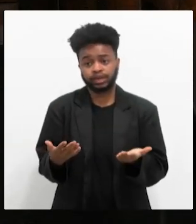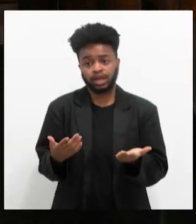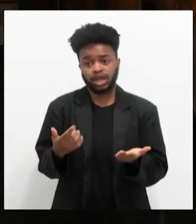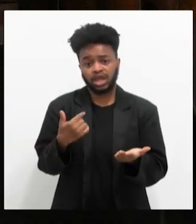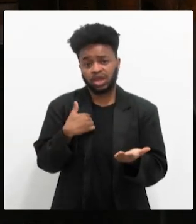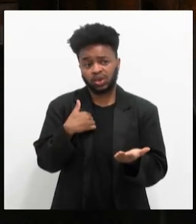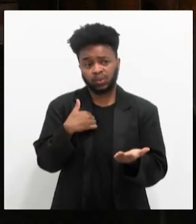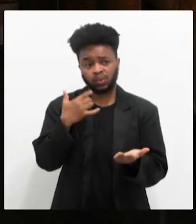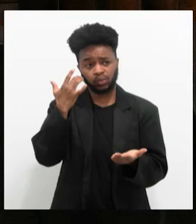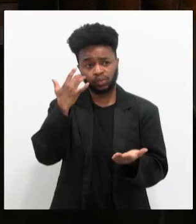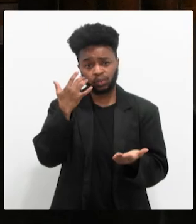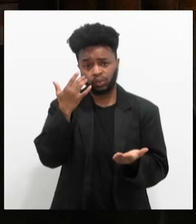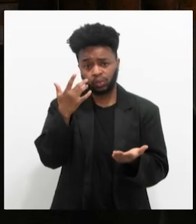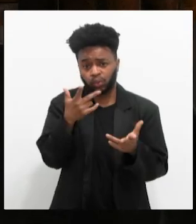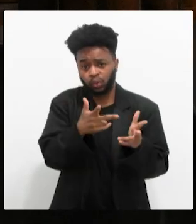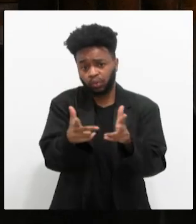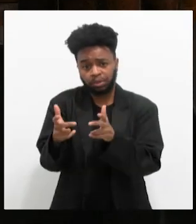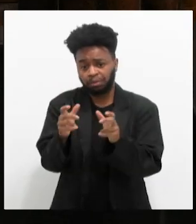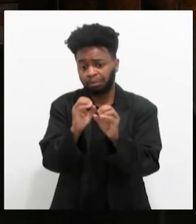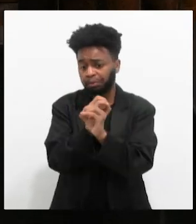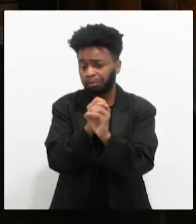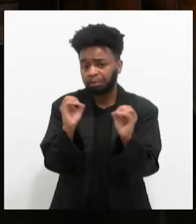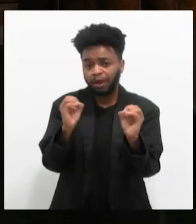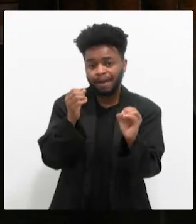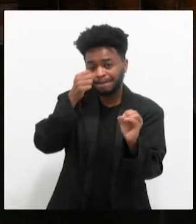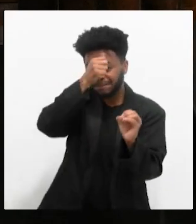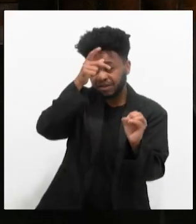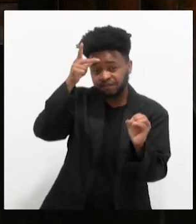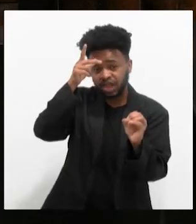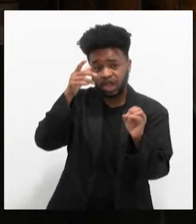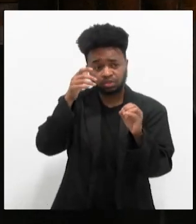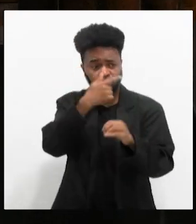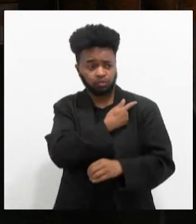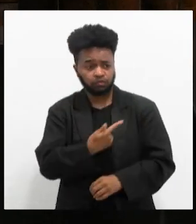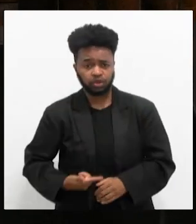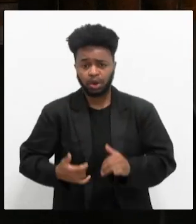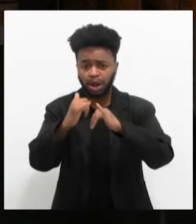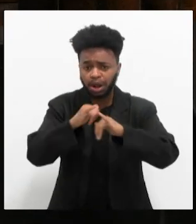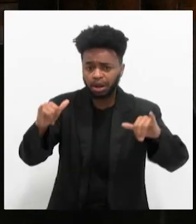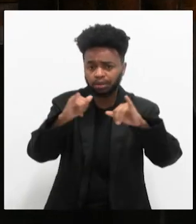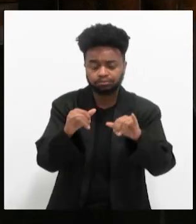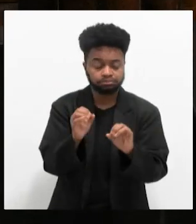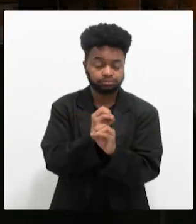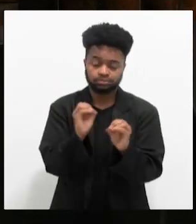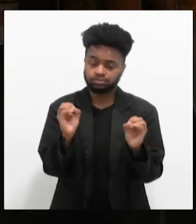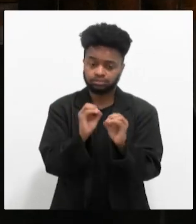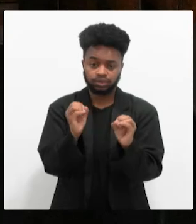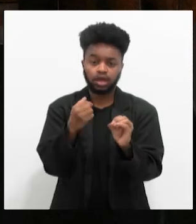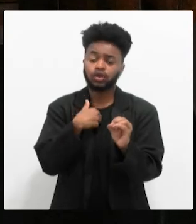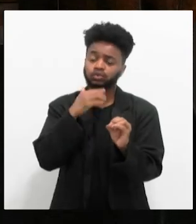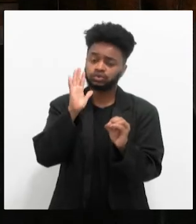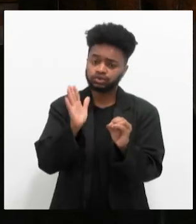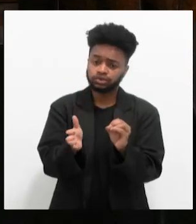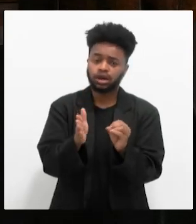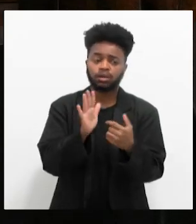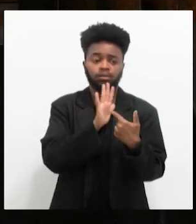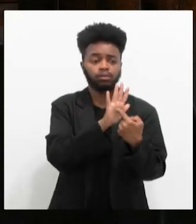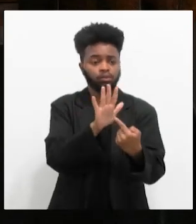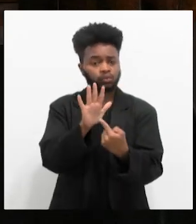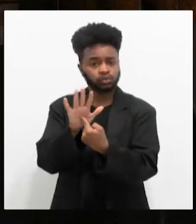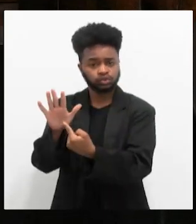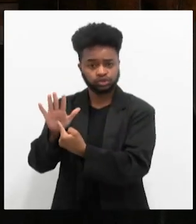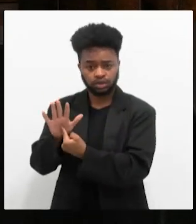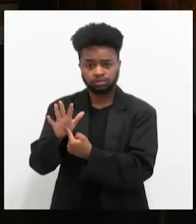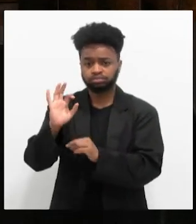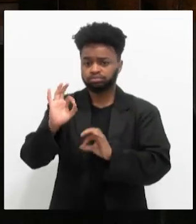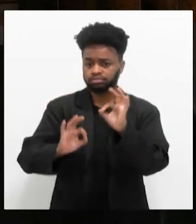vejo o prefeito nem o governador gritar. Eu já fiz esse quadro, já distribuí,